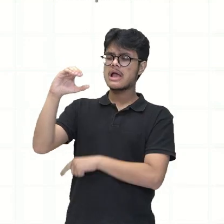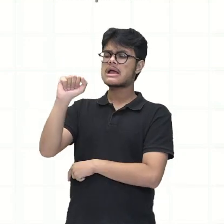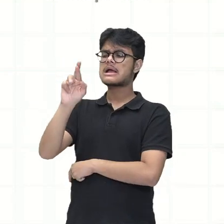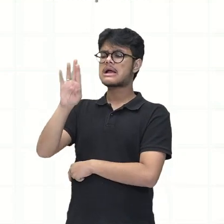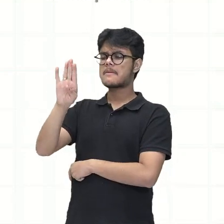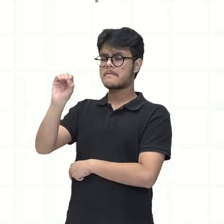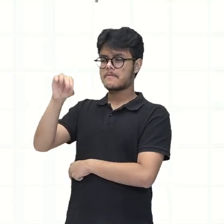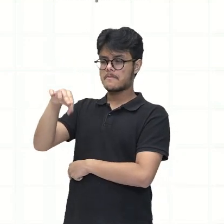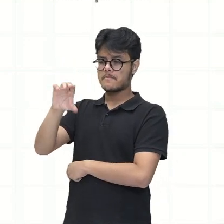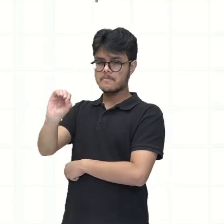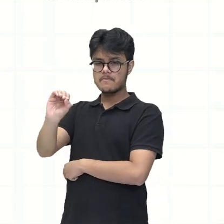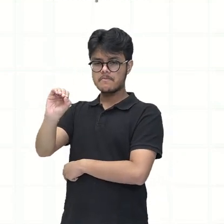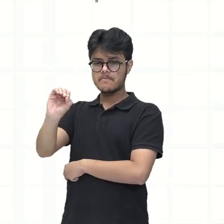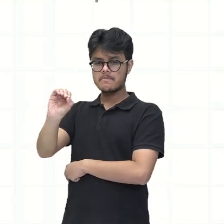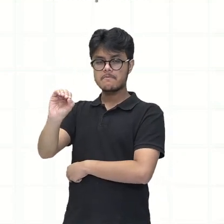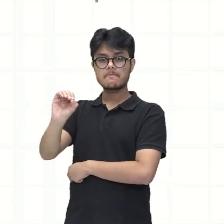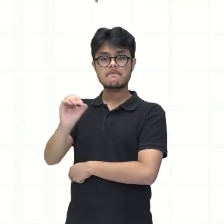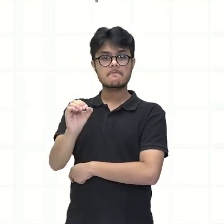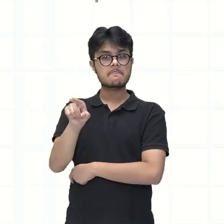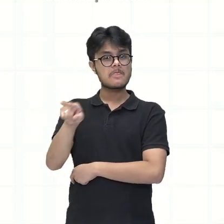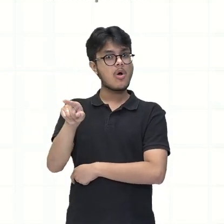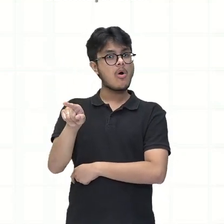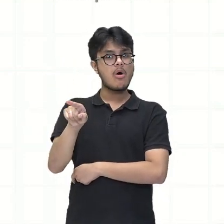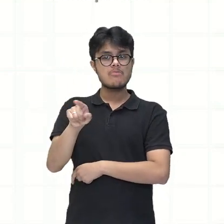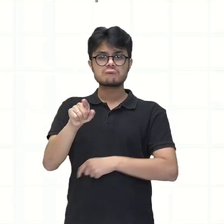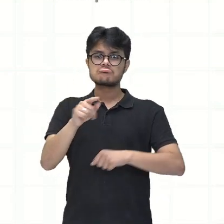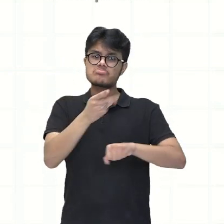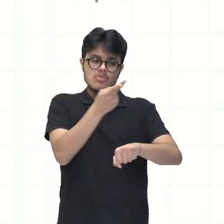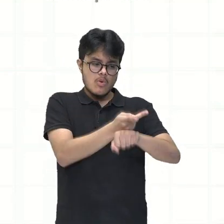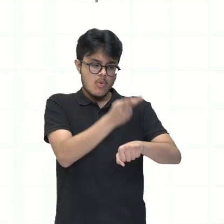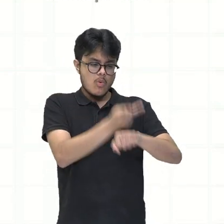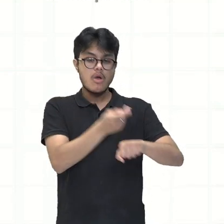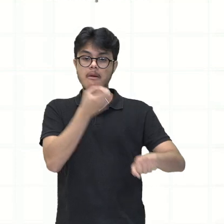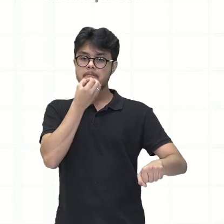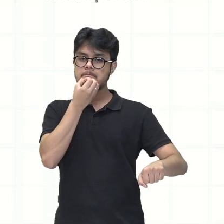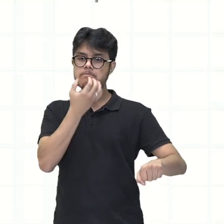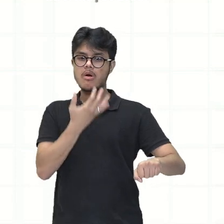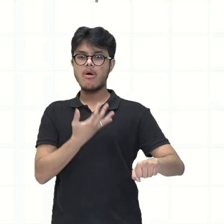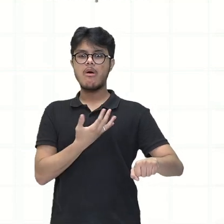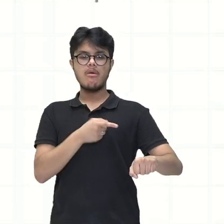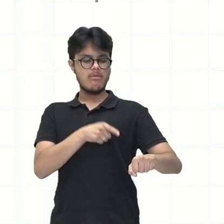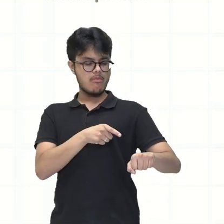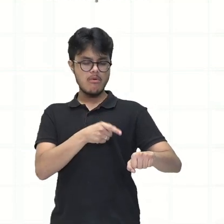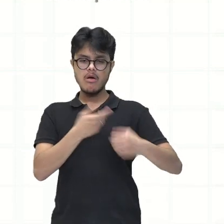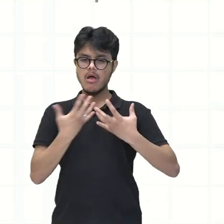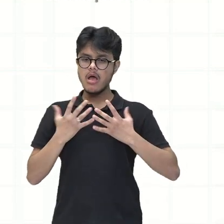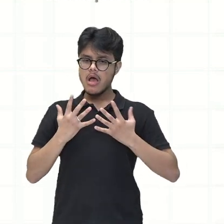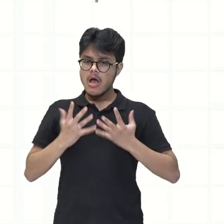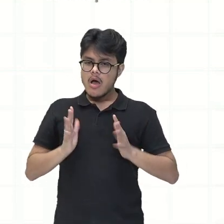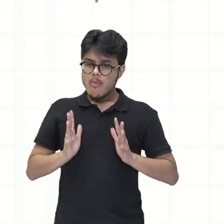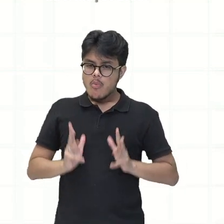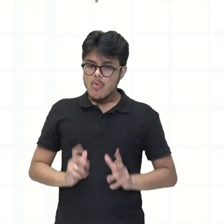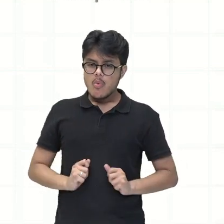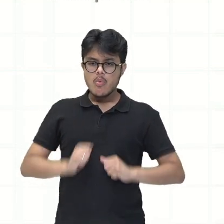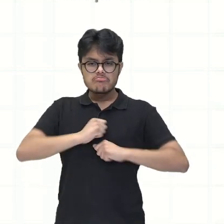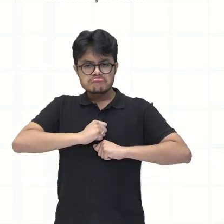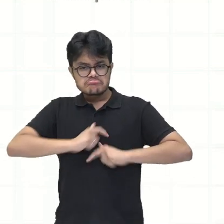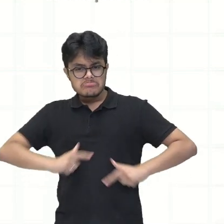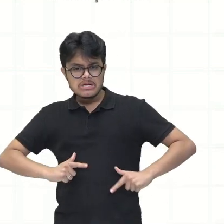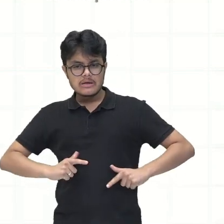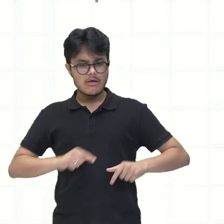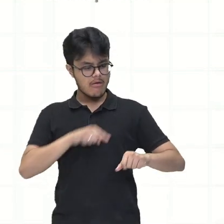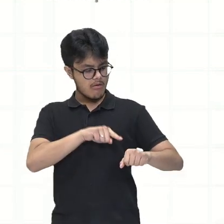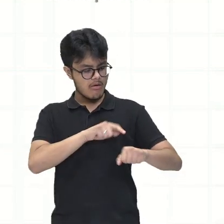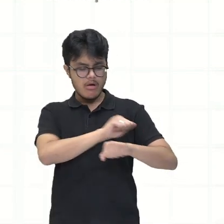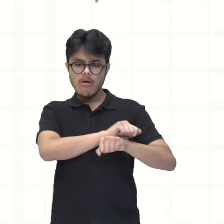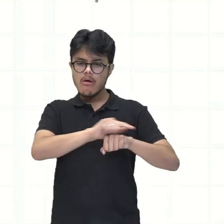a forma mais pura do carvão mineral, certo? E como é